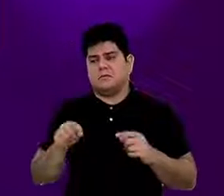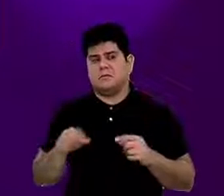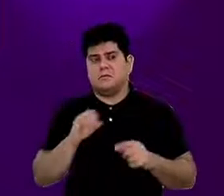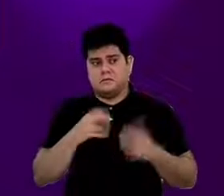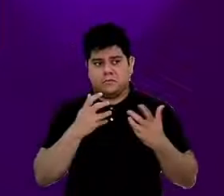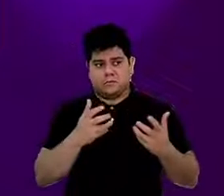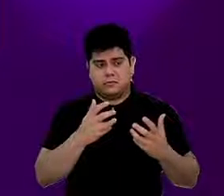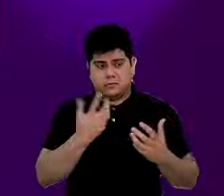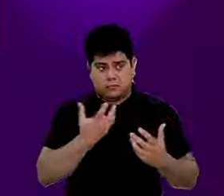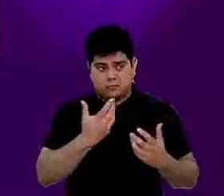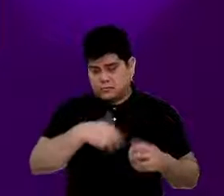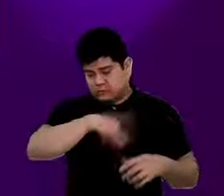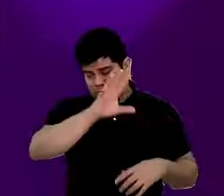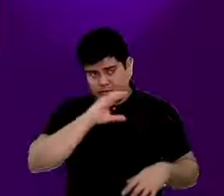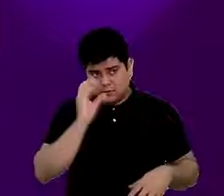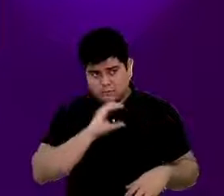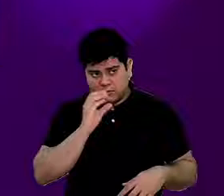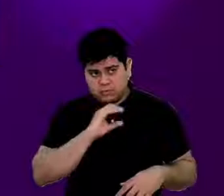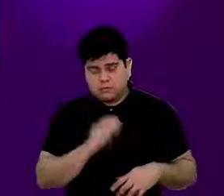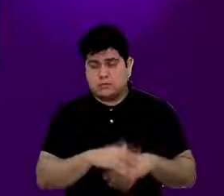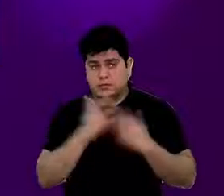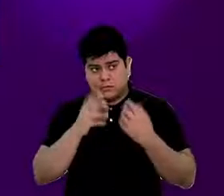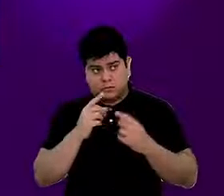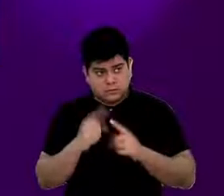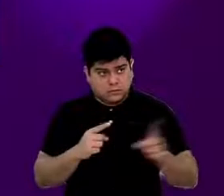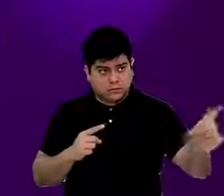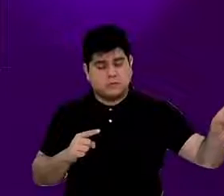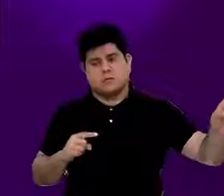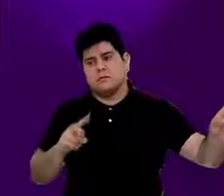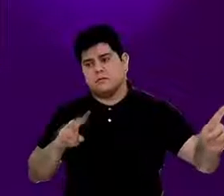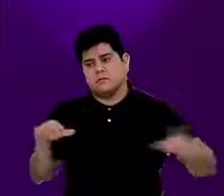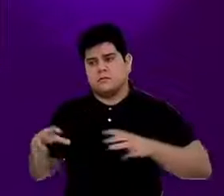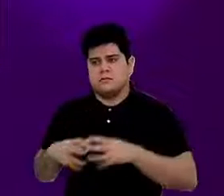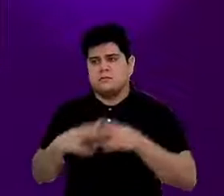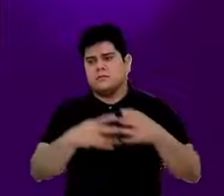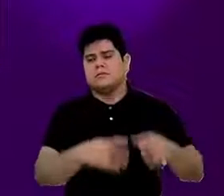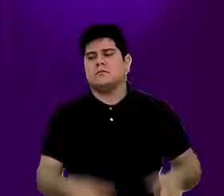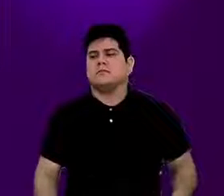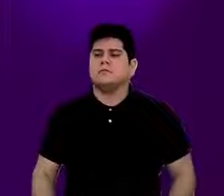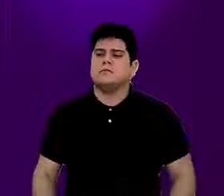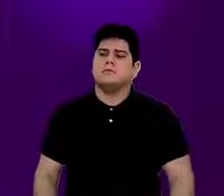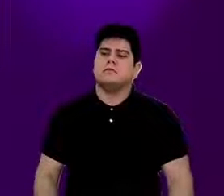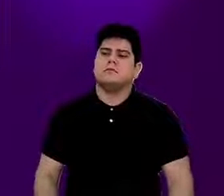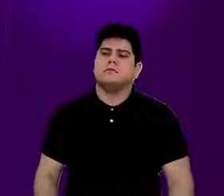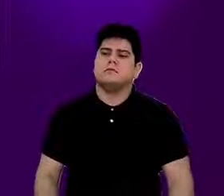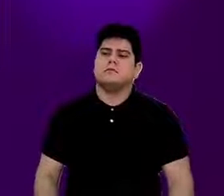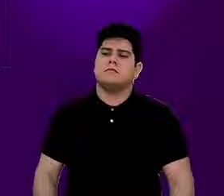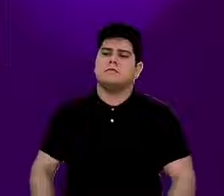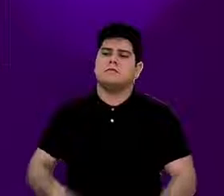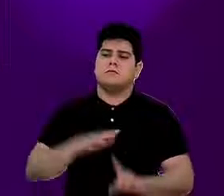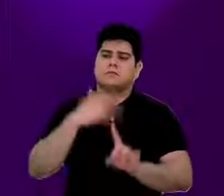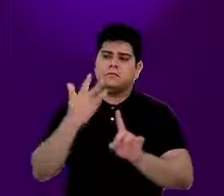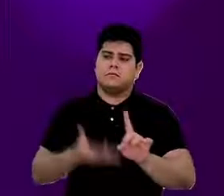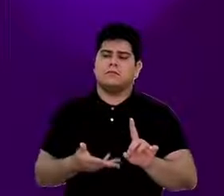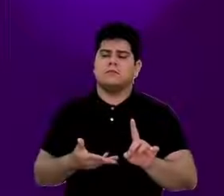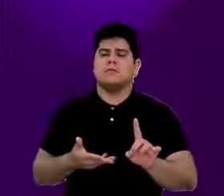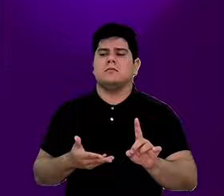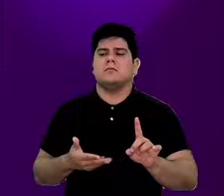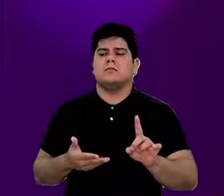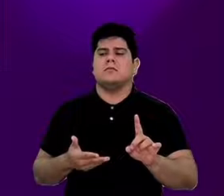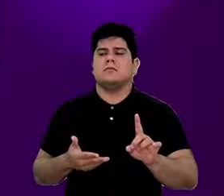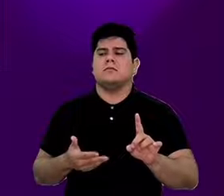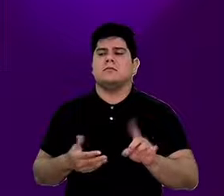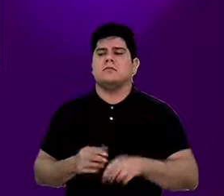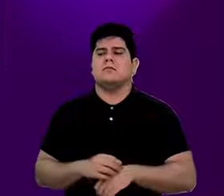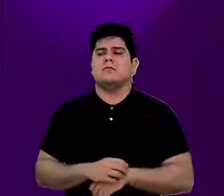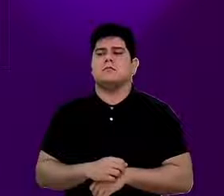vá sozinho. Se quer ir longe, vá em grupo. Queria prestar uma homenagem, já estou encerrando a apresentação,